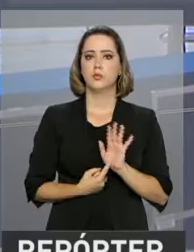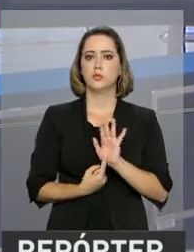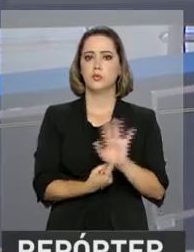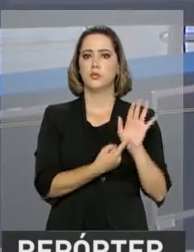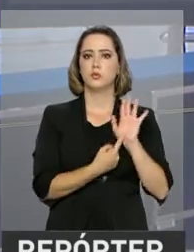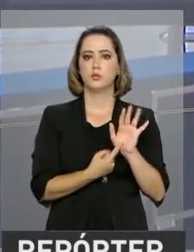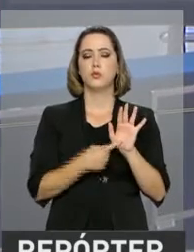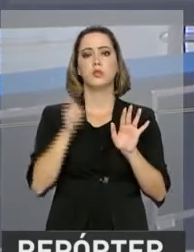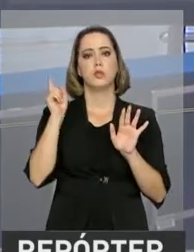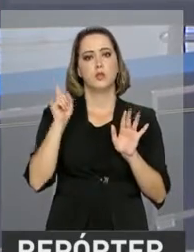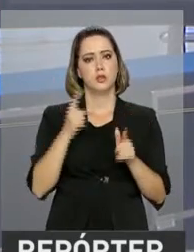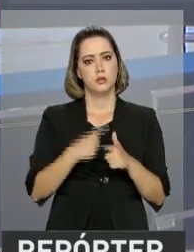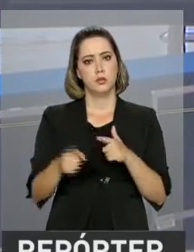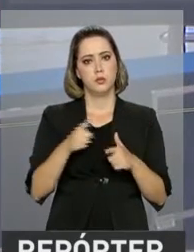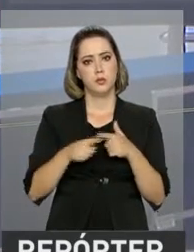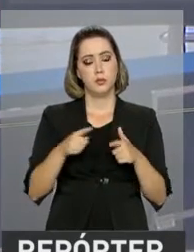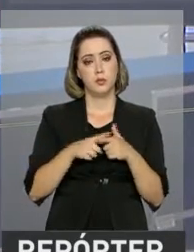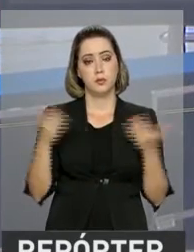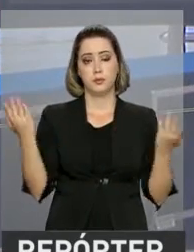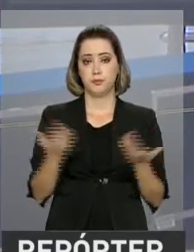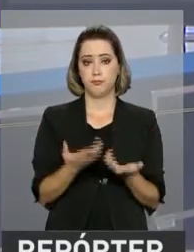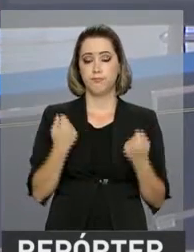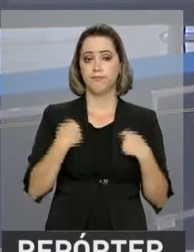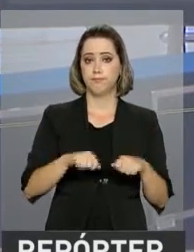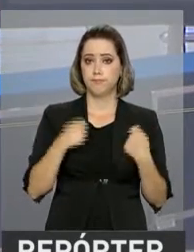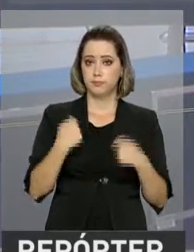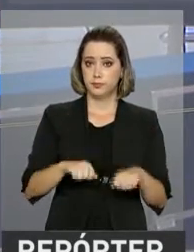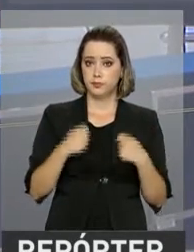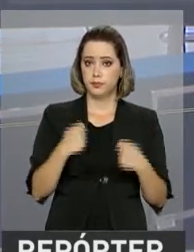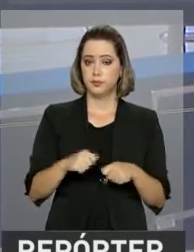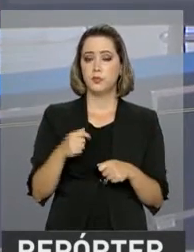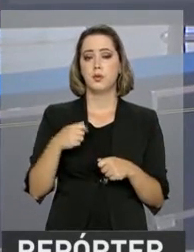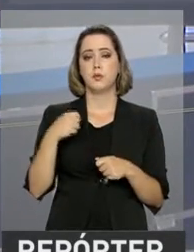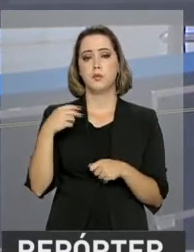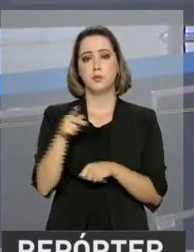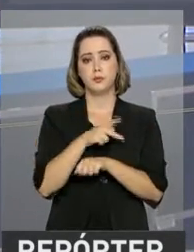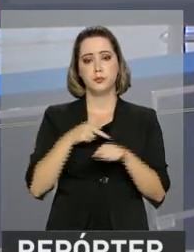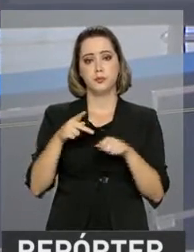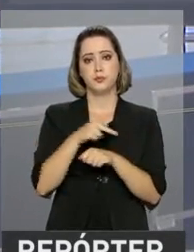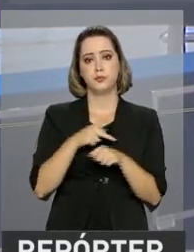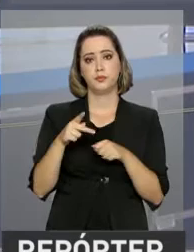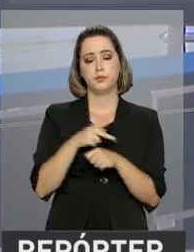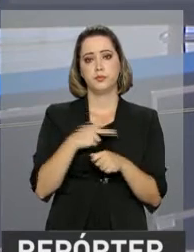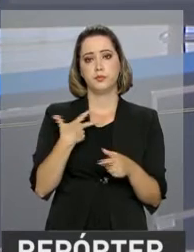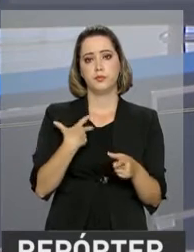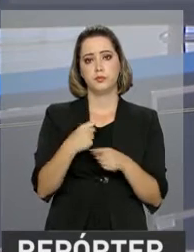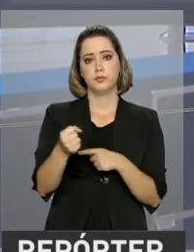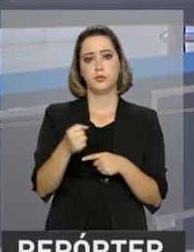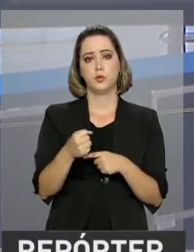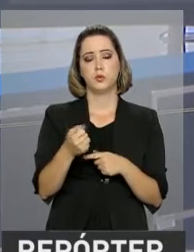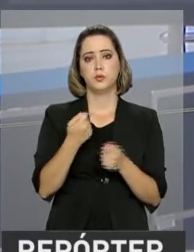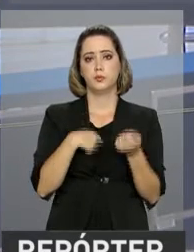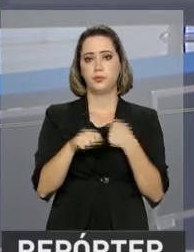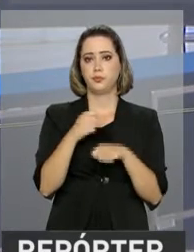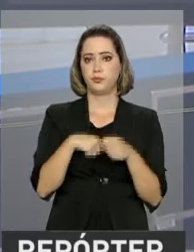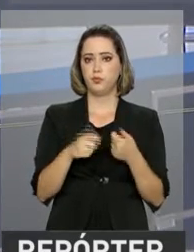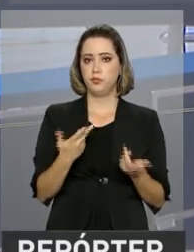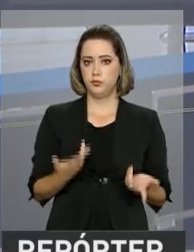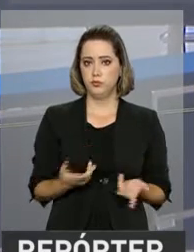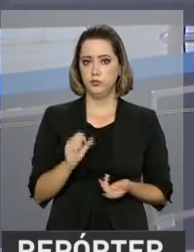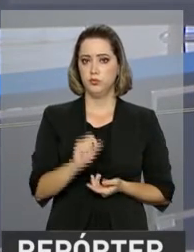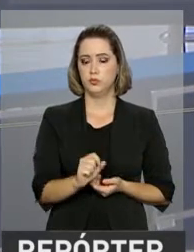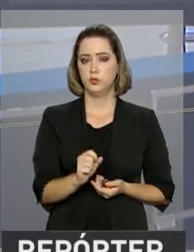é insustentável e afirmou que as mudanças na previdência são necessárias para o país sair da crise econômica quem